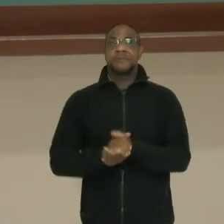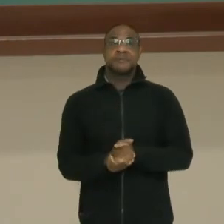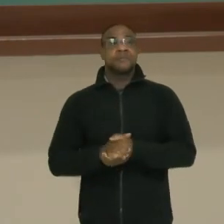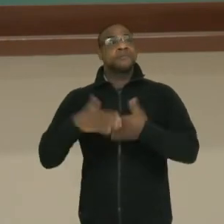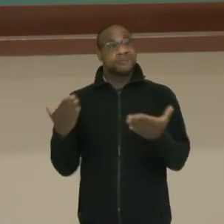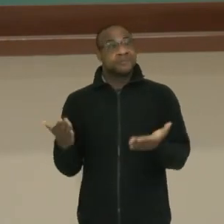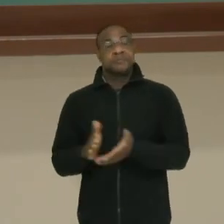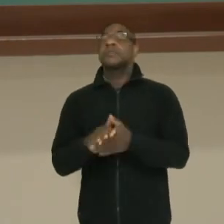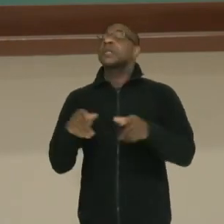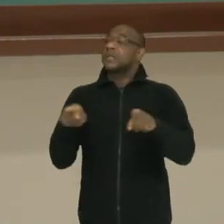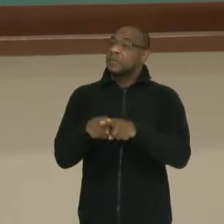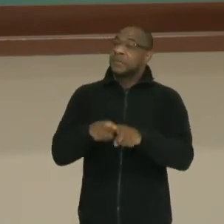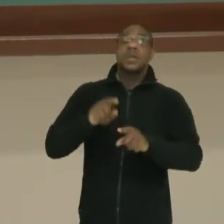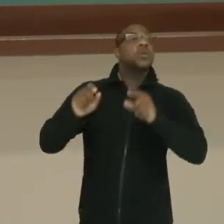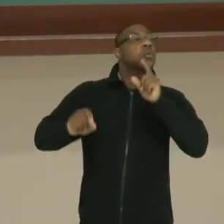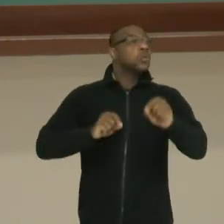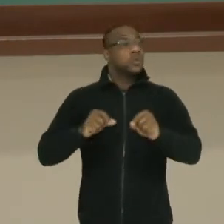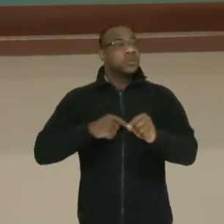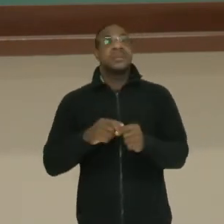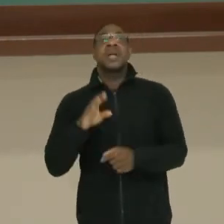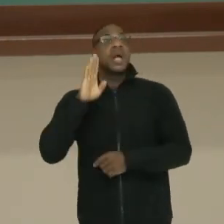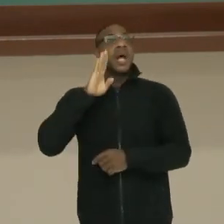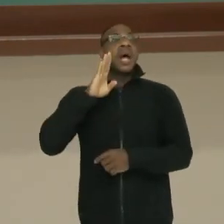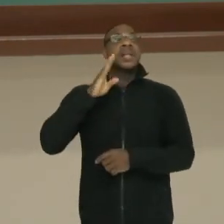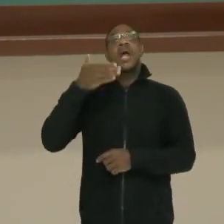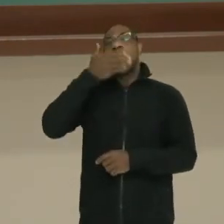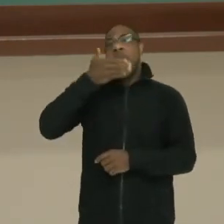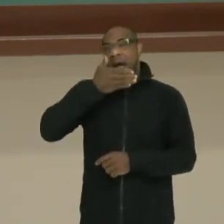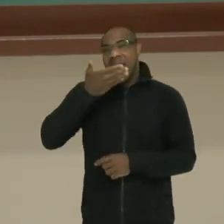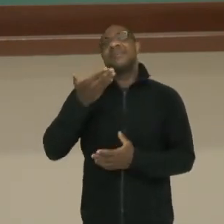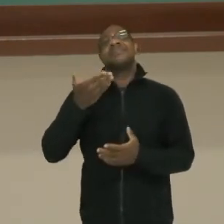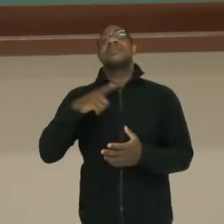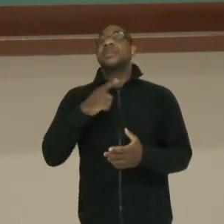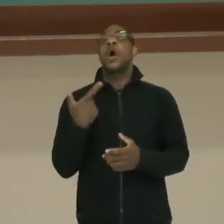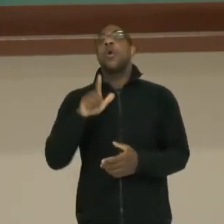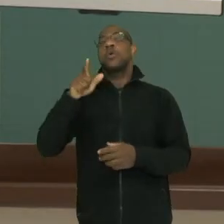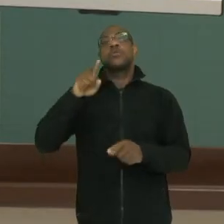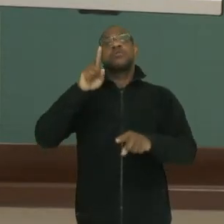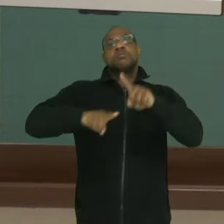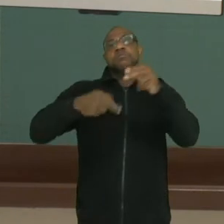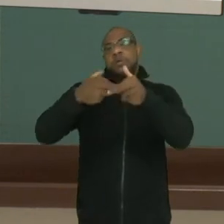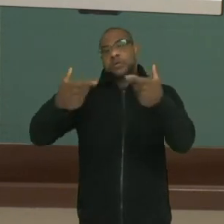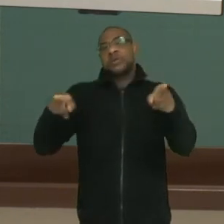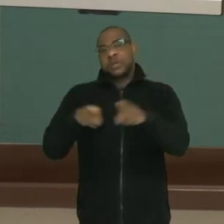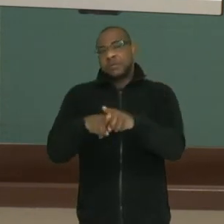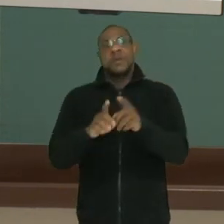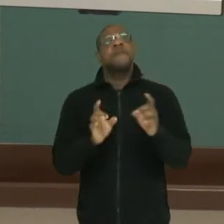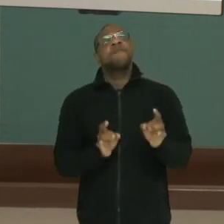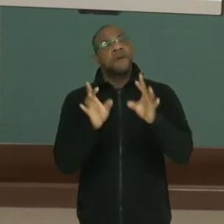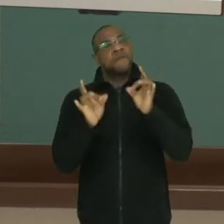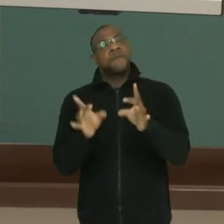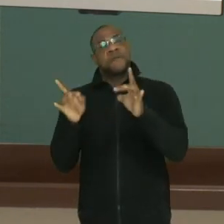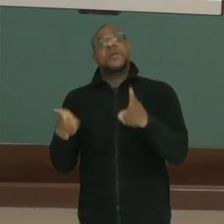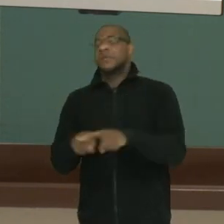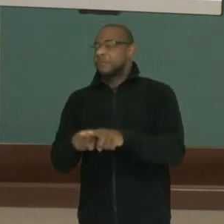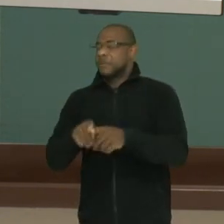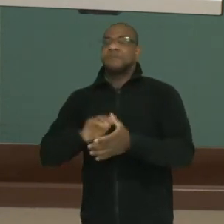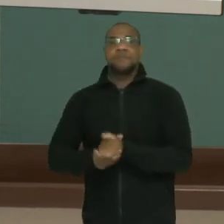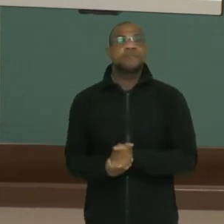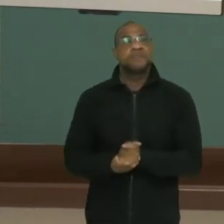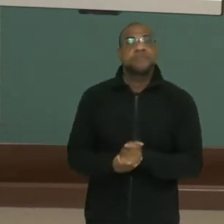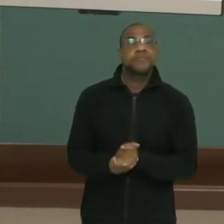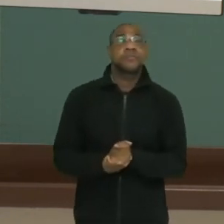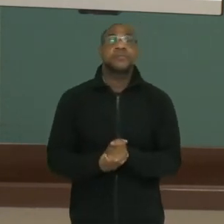Então, além, né, da cana-de-açúcar e do açúcar, tinham outros produtos também que eram comercializados.